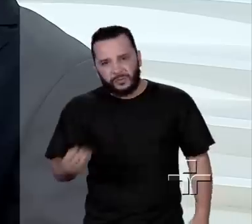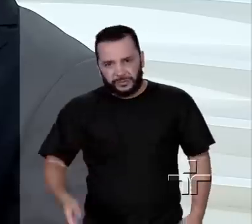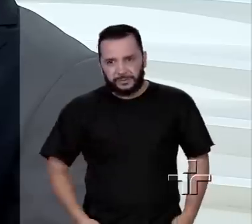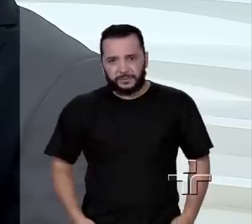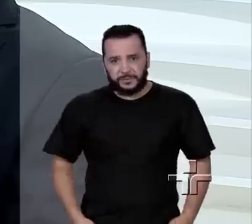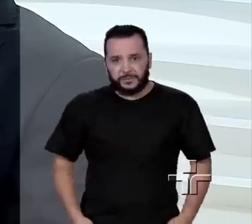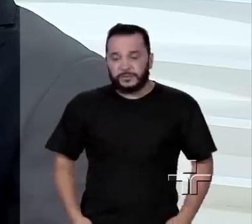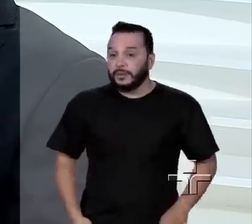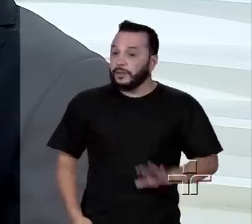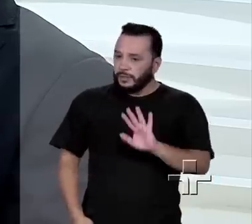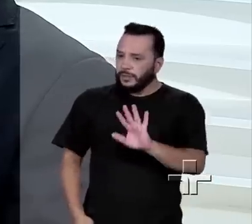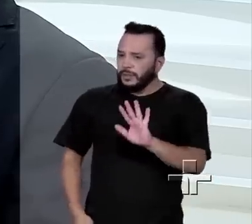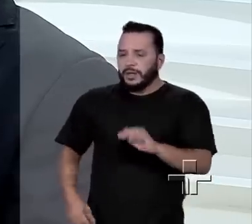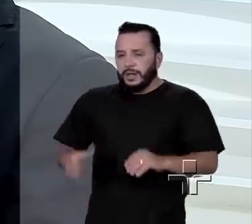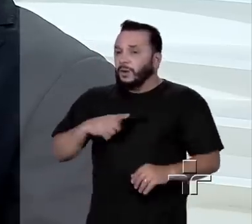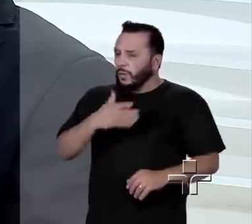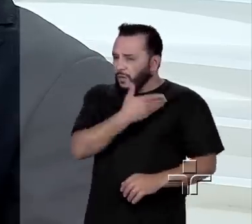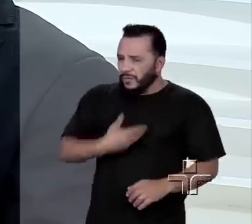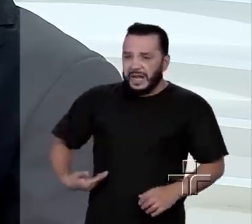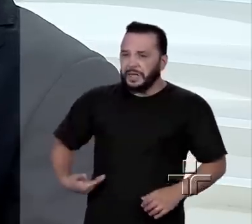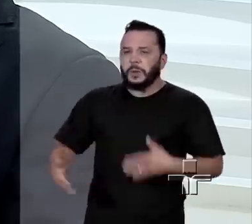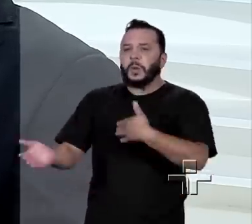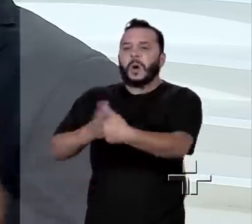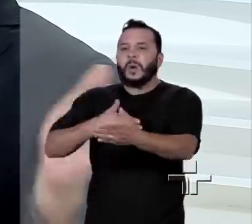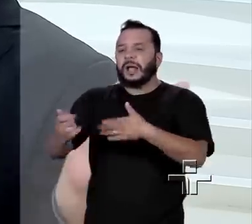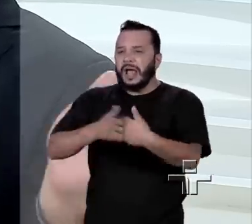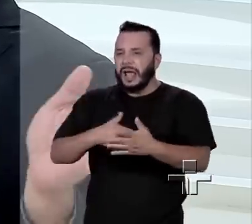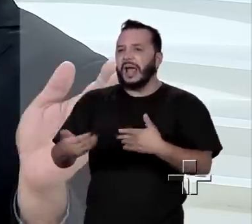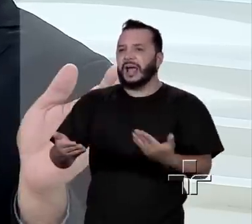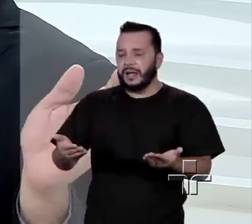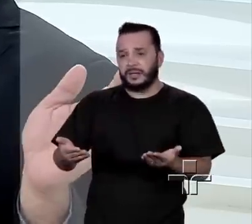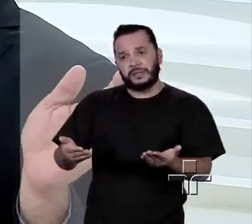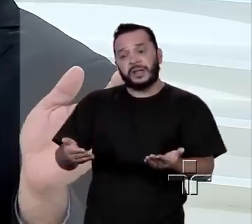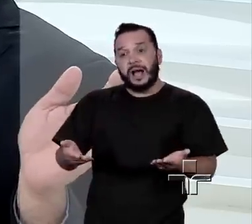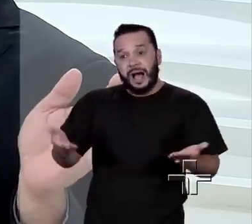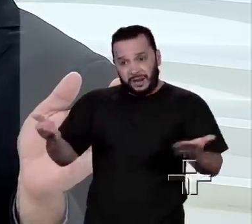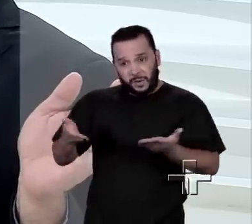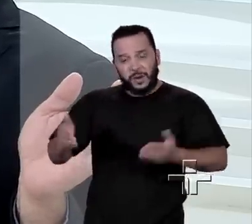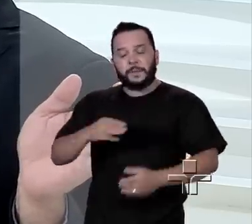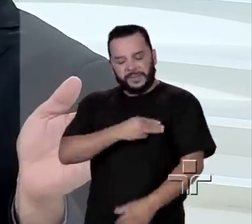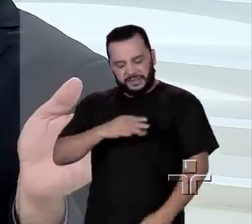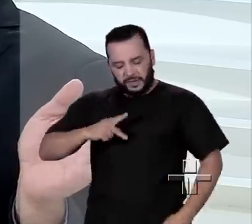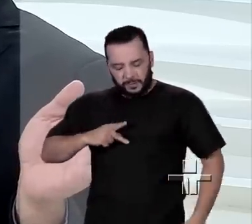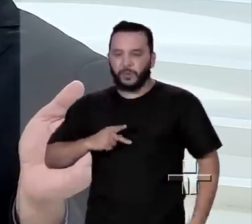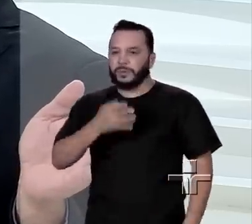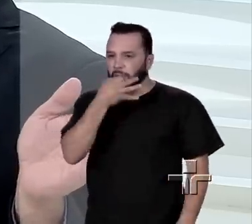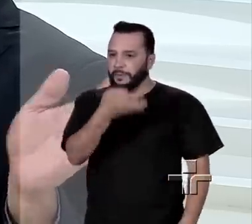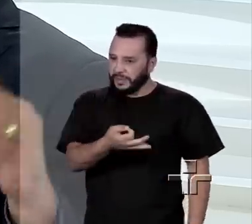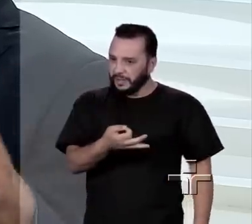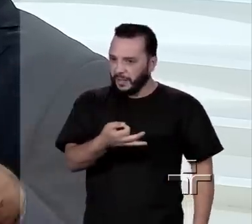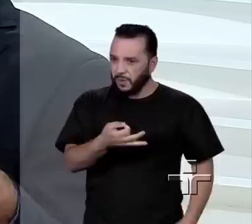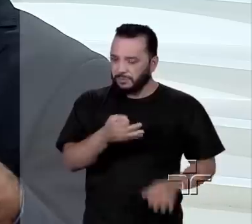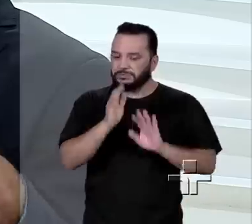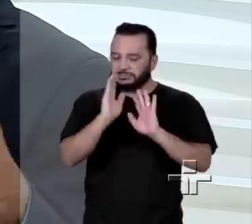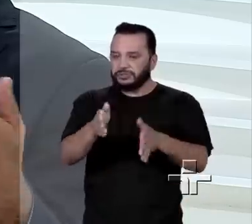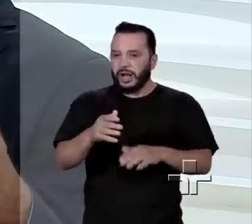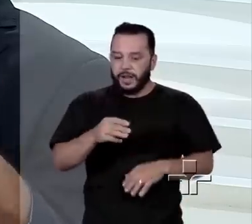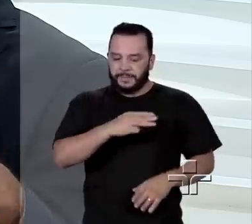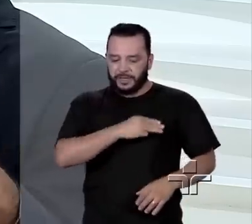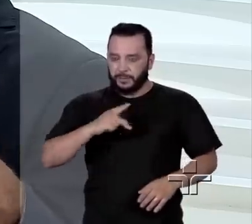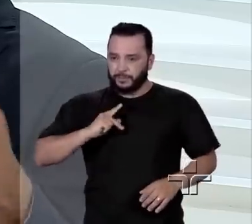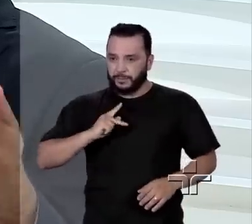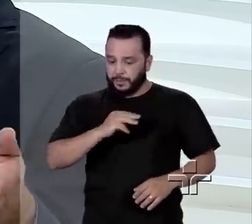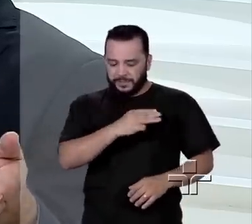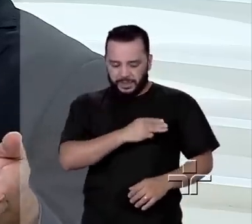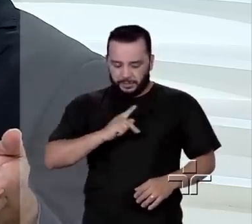é questão do governo A, B ou C. É tecnicamente a manifestação do Ministério Público. Isso vai para